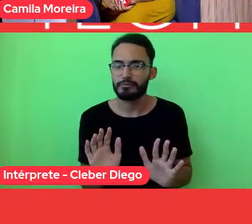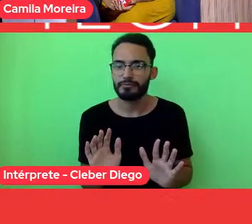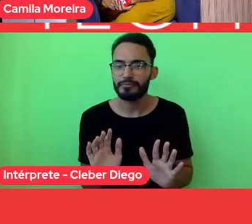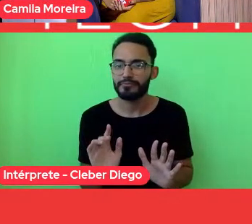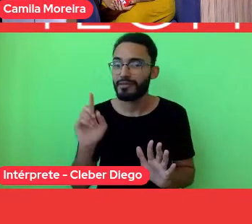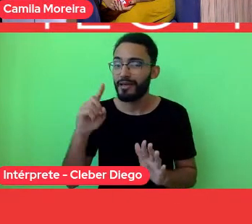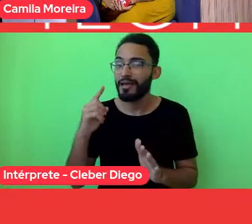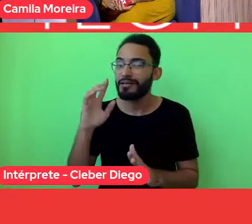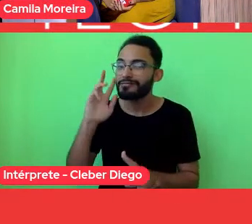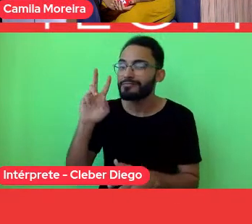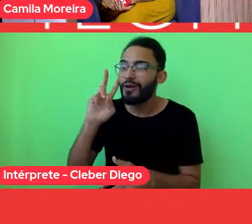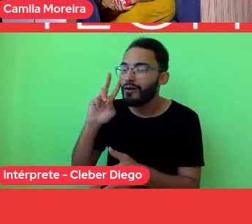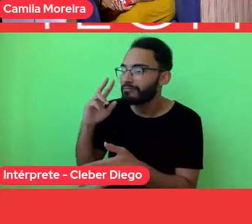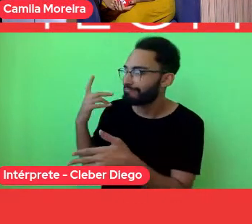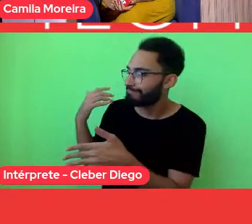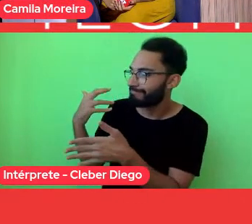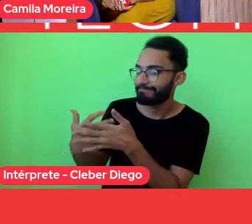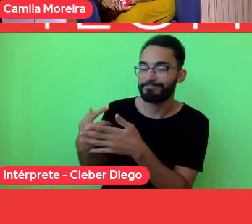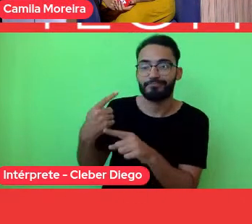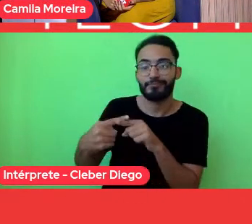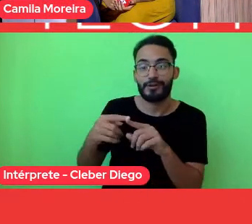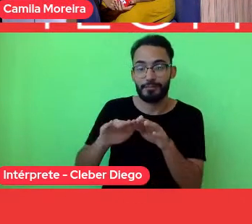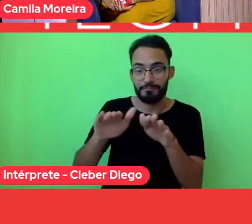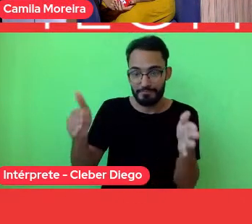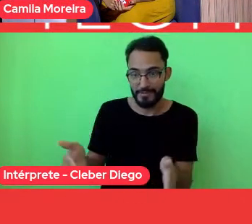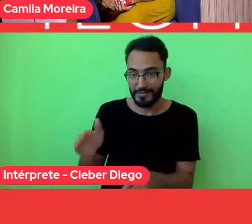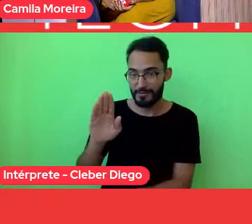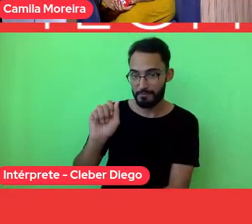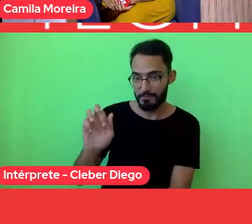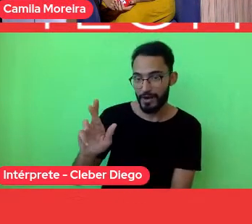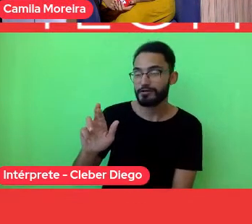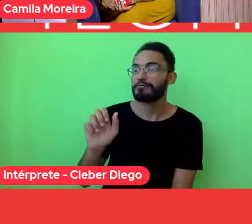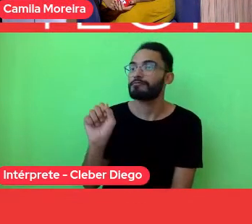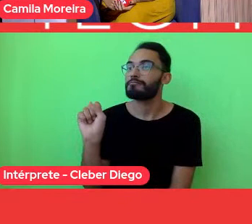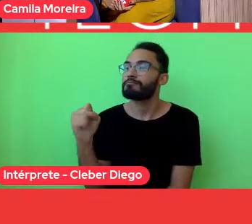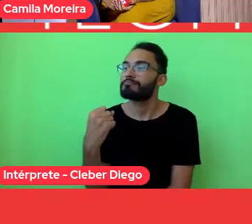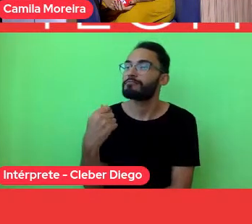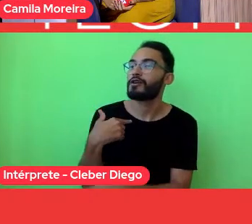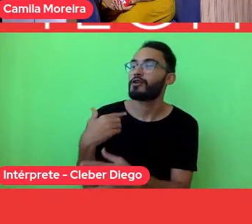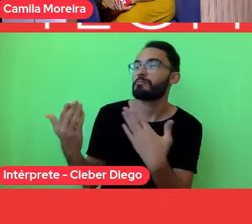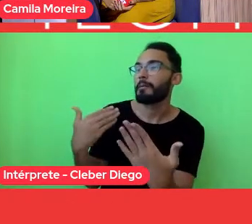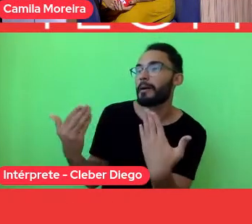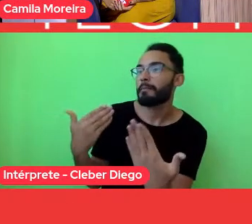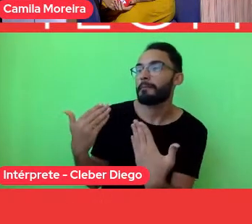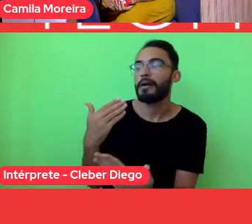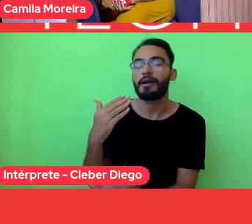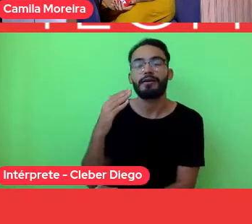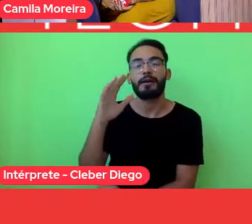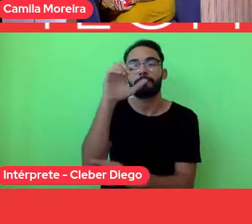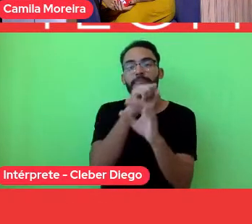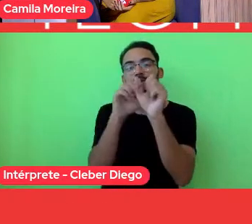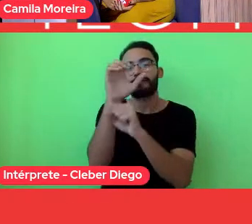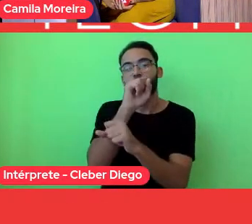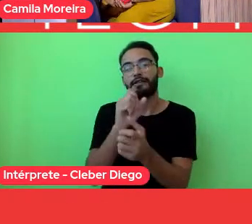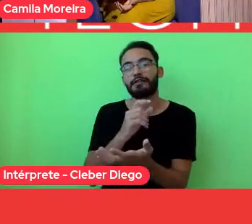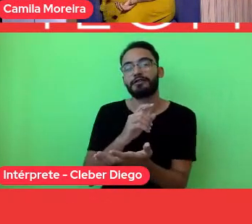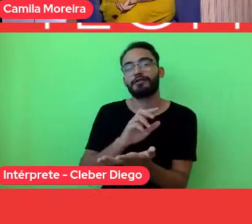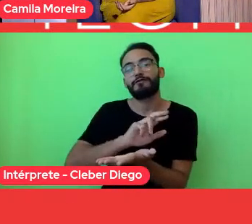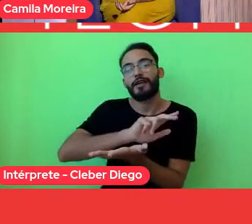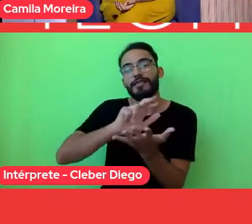tudo isso. Porque até na mesa do bar, eu estou aprendendo, conversando sobre diversidade e inclusão, por exemplo.